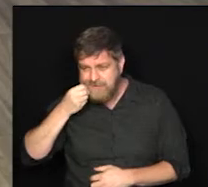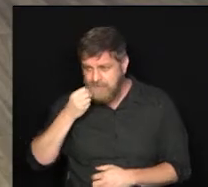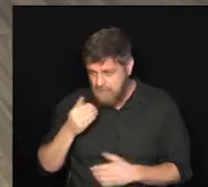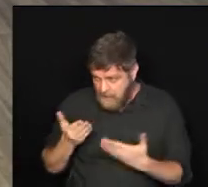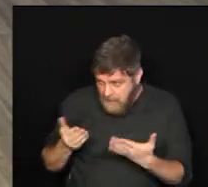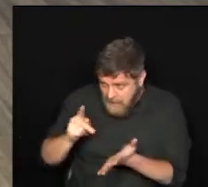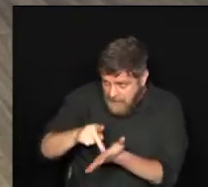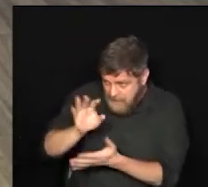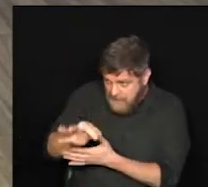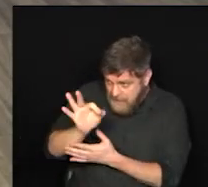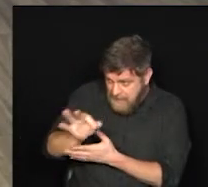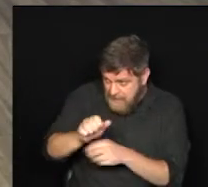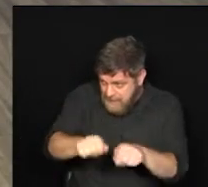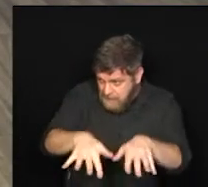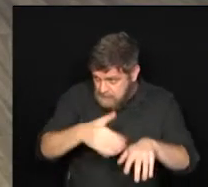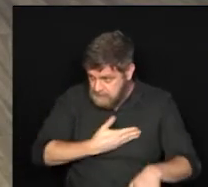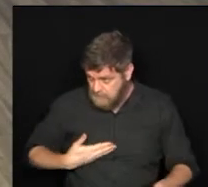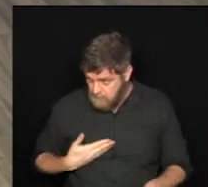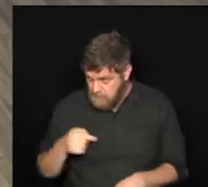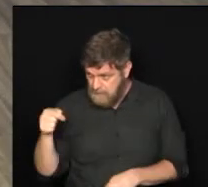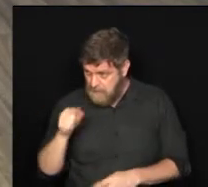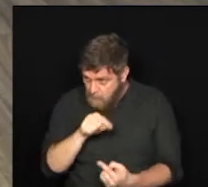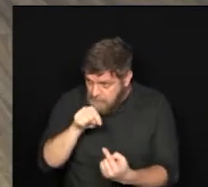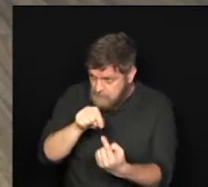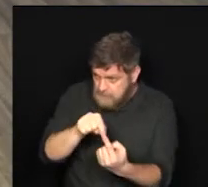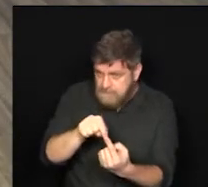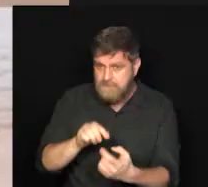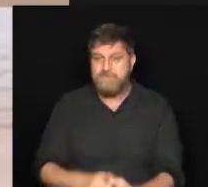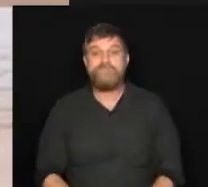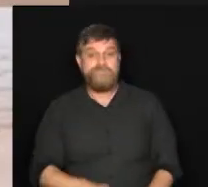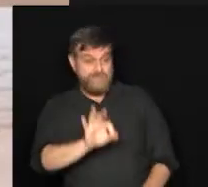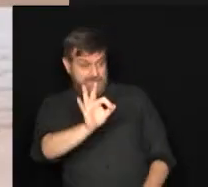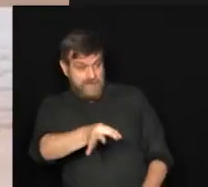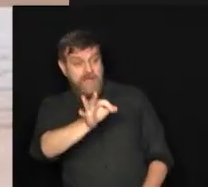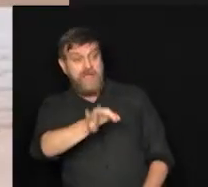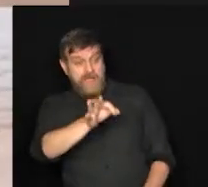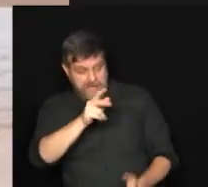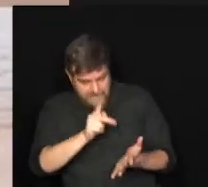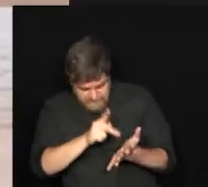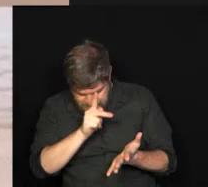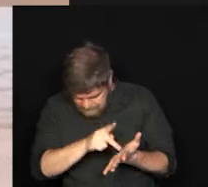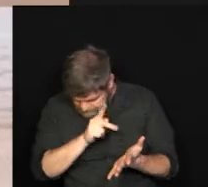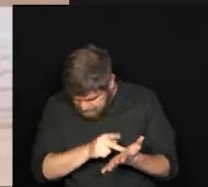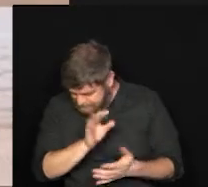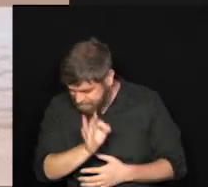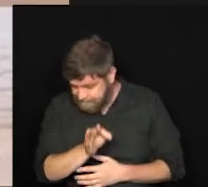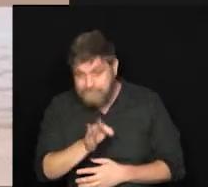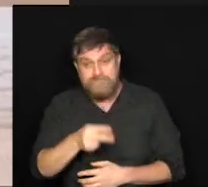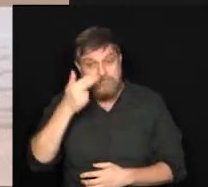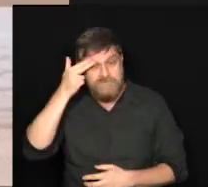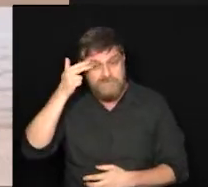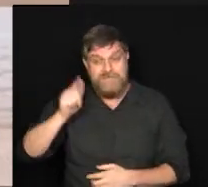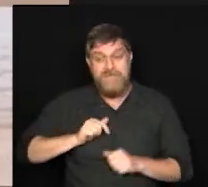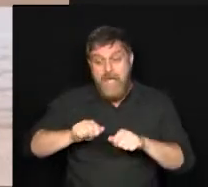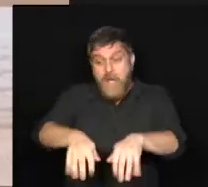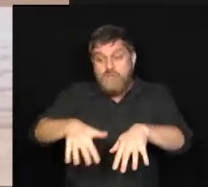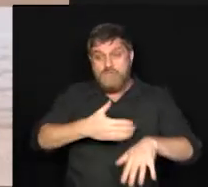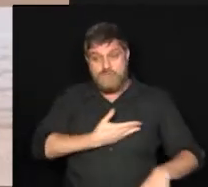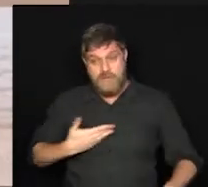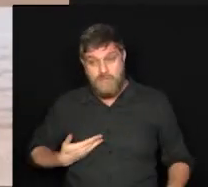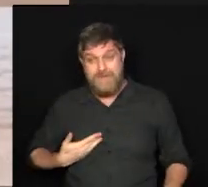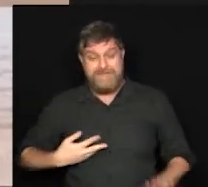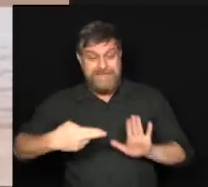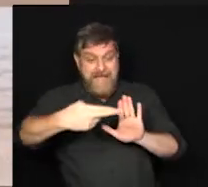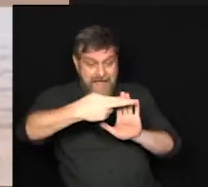aí, por isso que a gente tem audiência pública? Sim, é isso mesmo, Gabriel. A gente tem audiência pública, está no